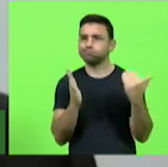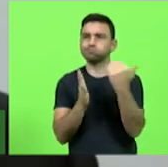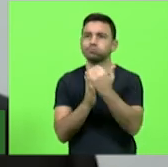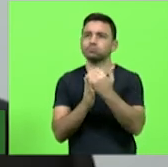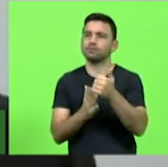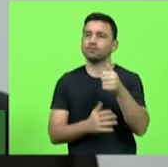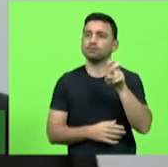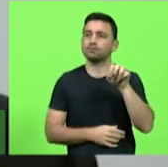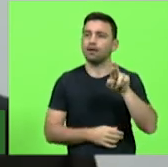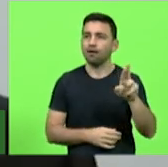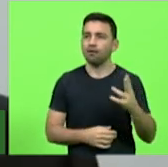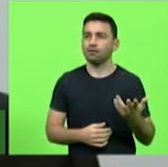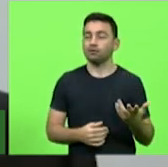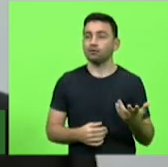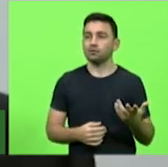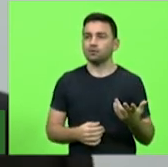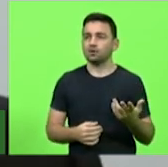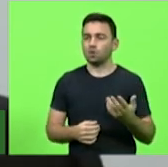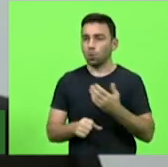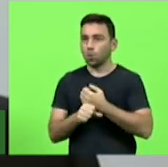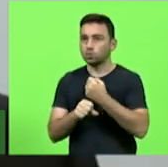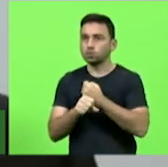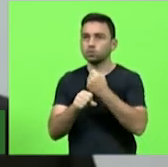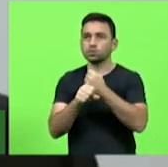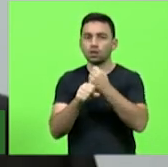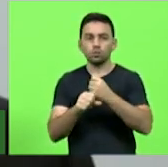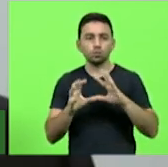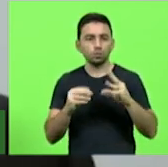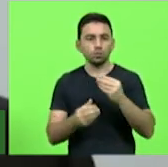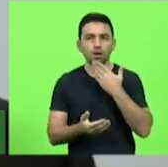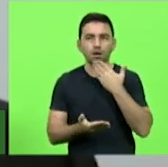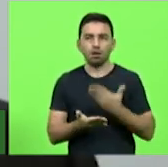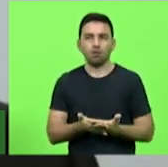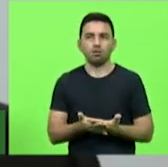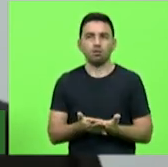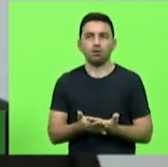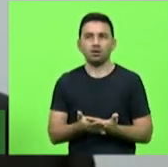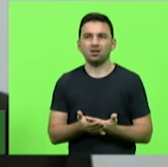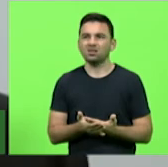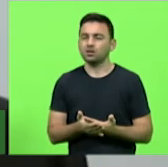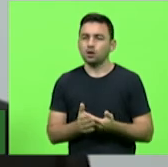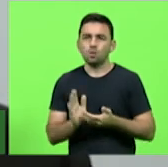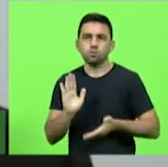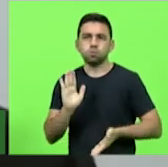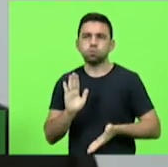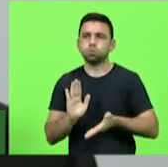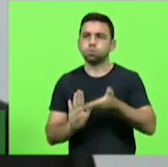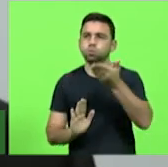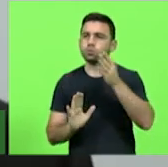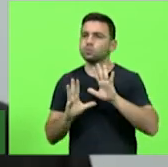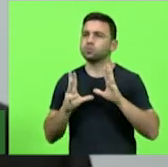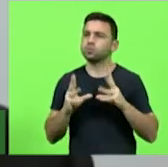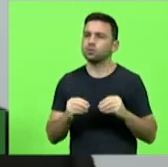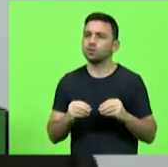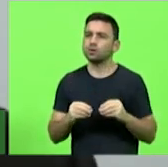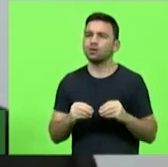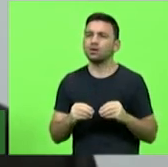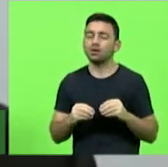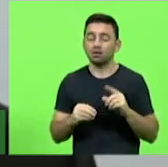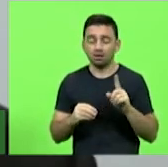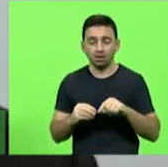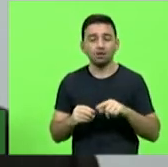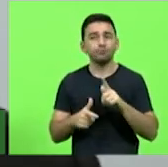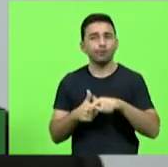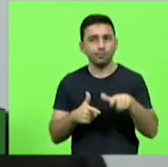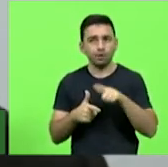apavorado, todo mundo está boquiaberto com o que aconteceu nas altas. Isso só mostra a neocolônia que o